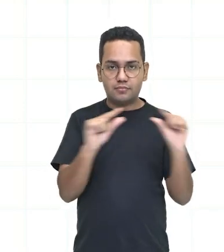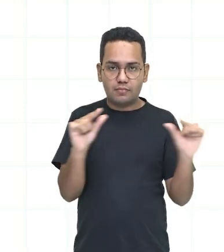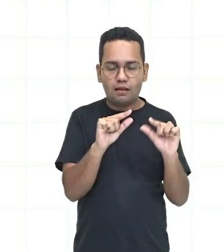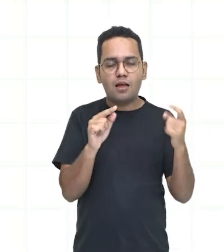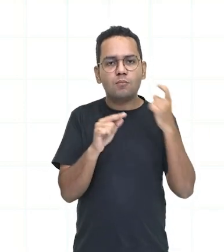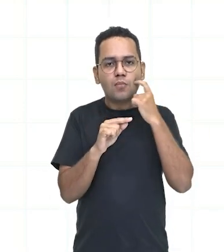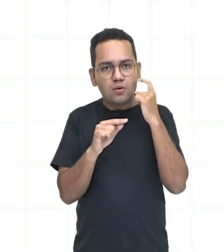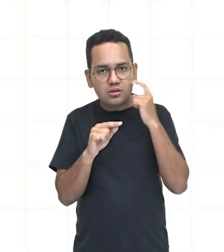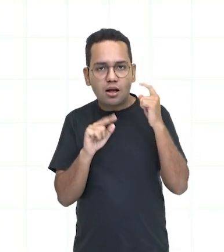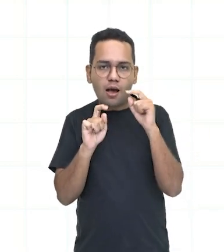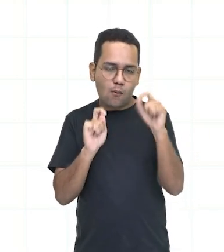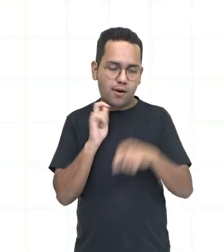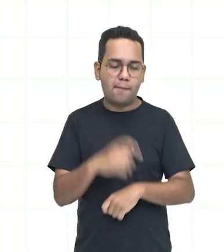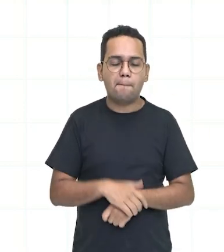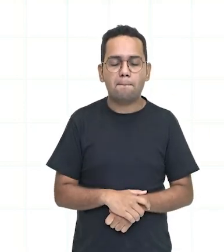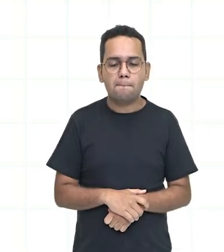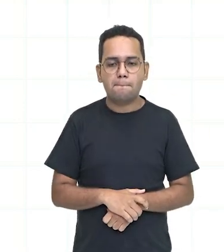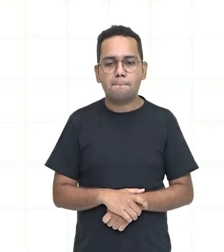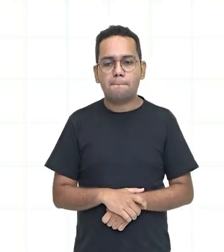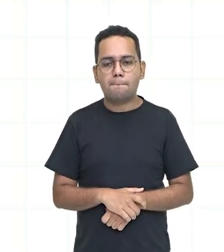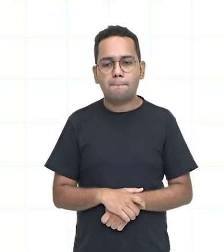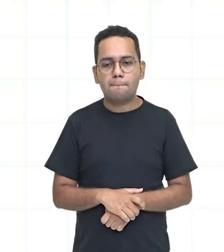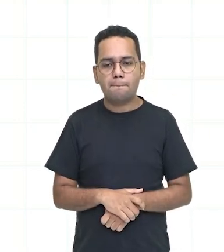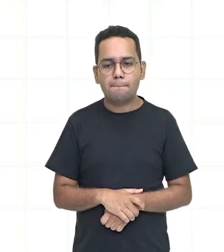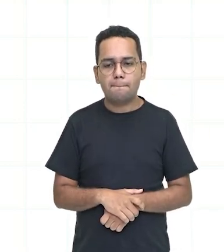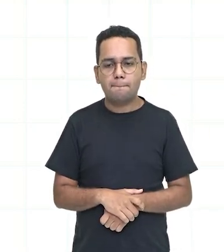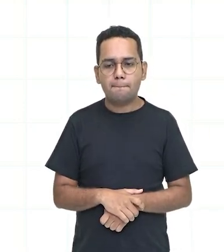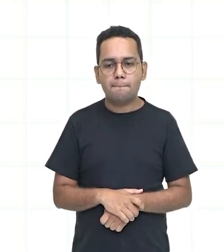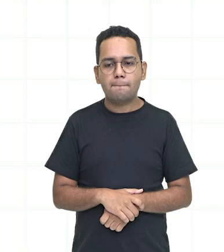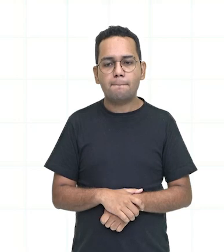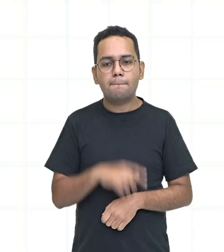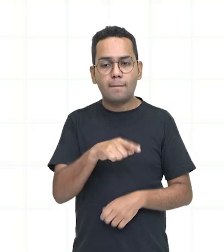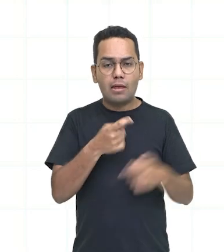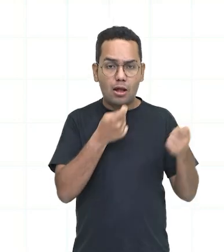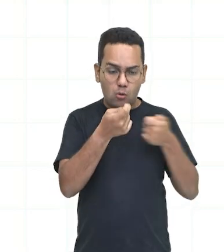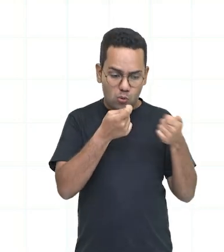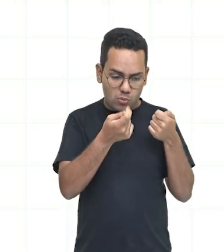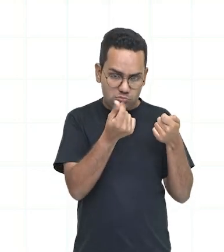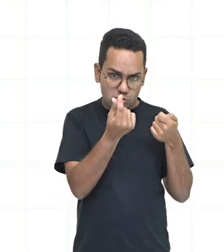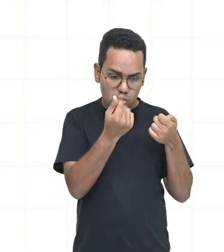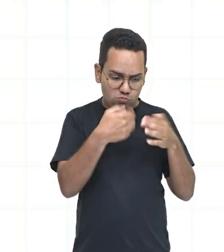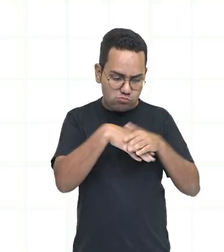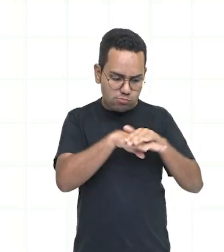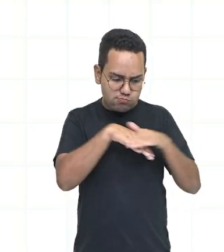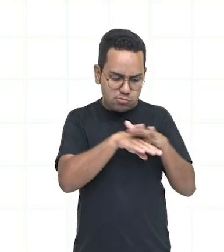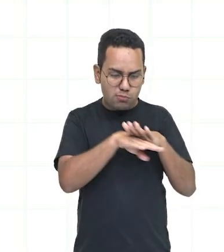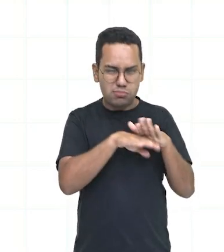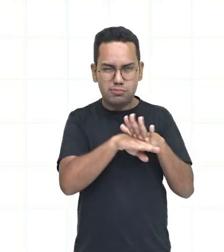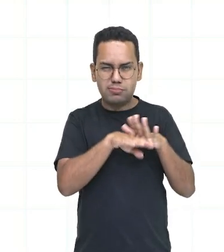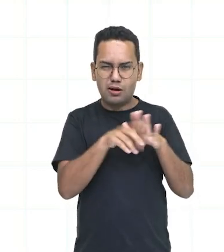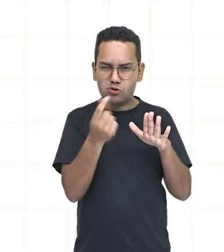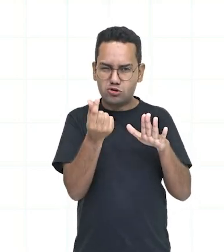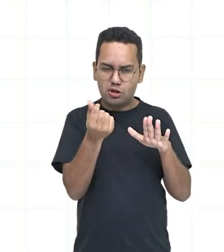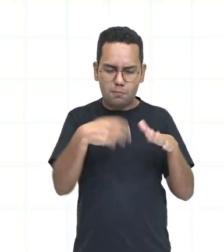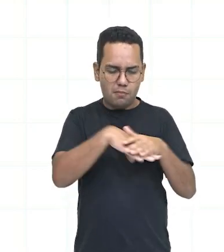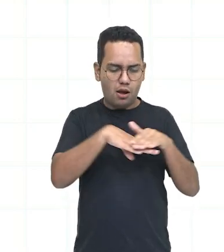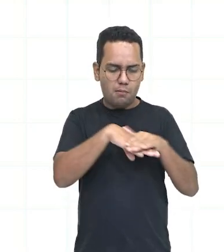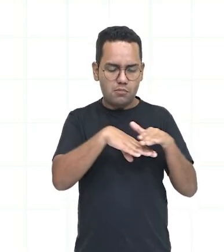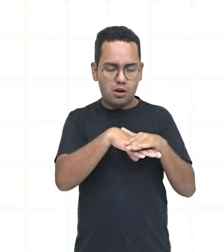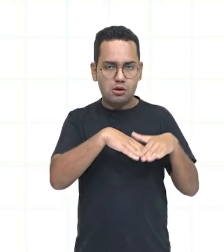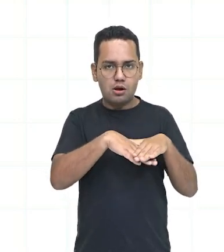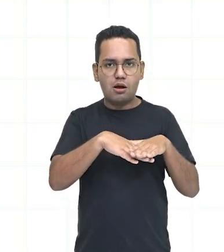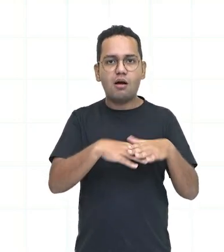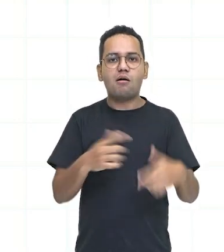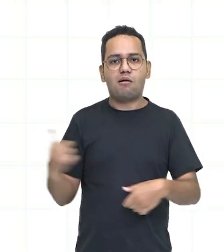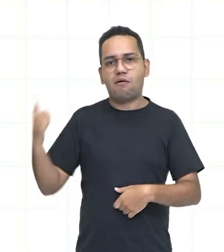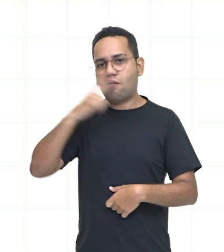consequence, a consequência futura, buying a car, comprar um carro. Então, Se eu salvar dinheiro, comprarei um carro. Primeira oração